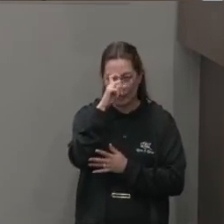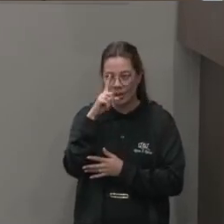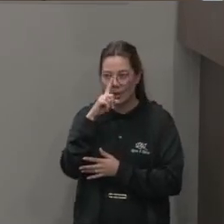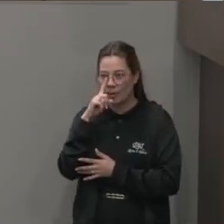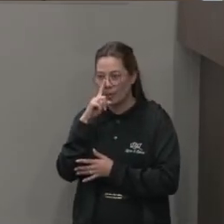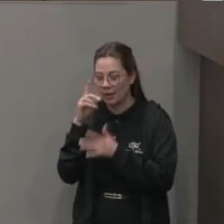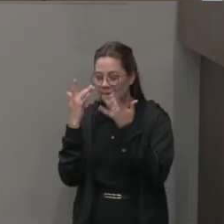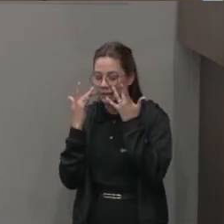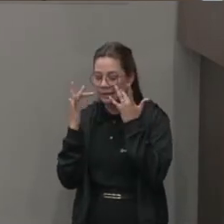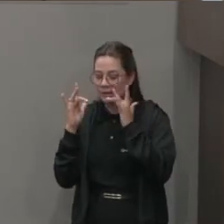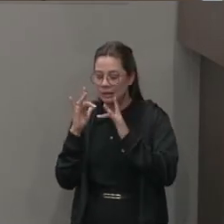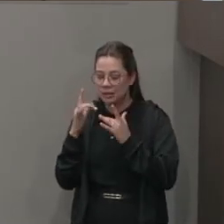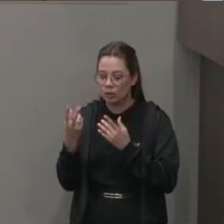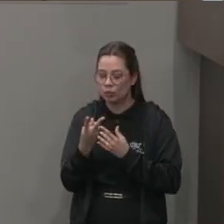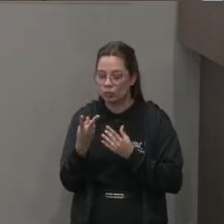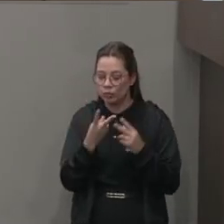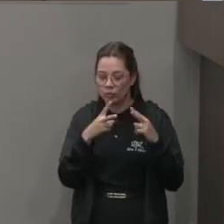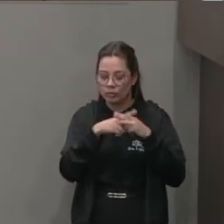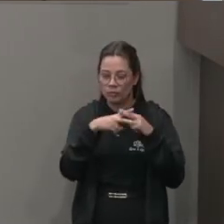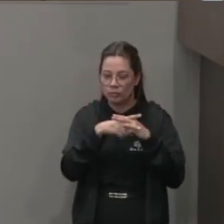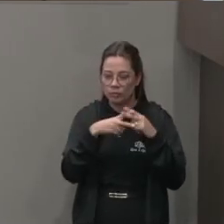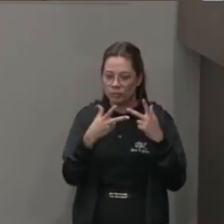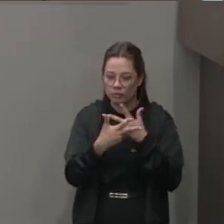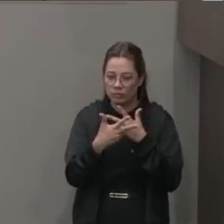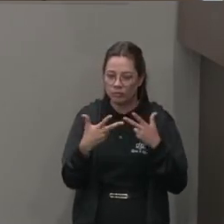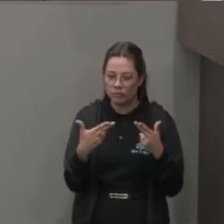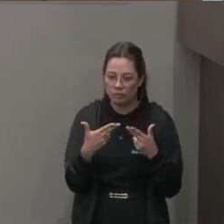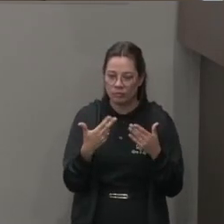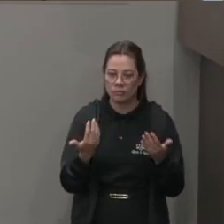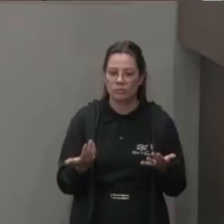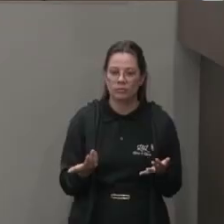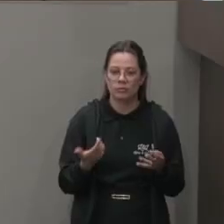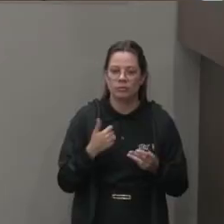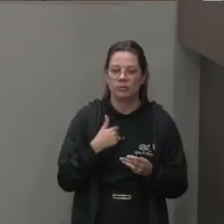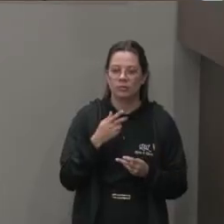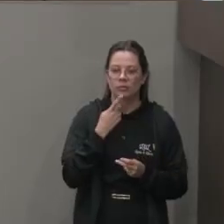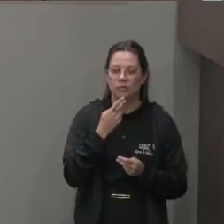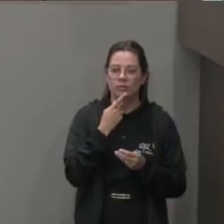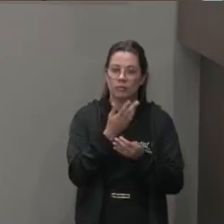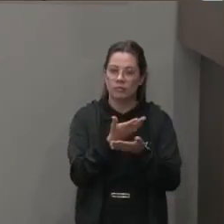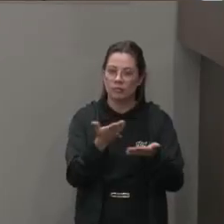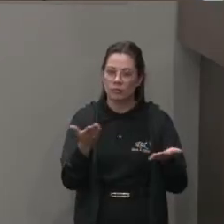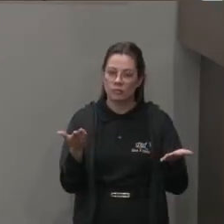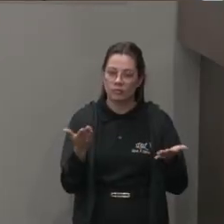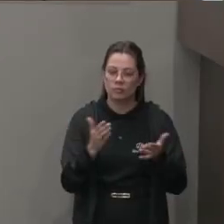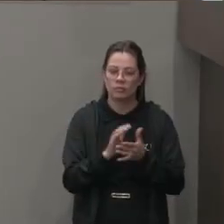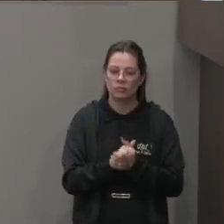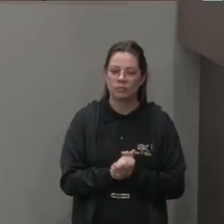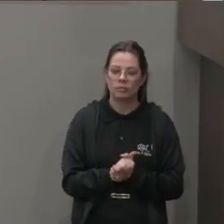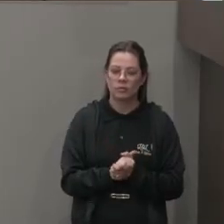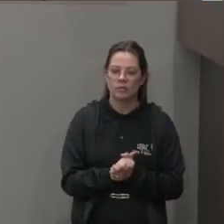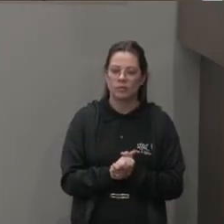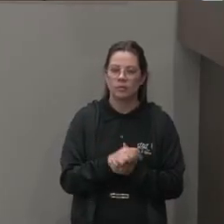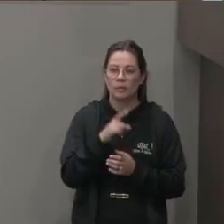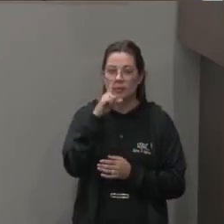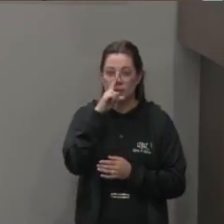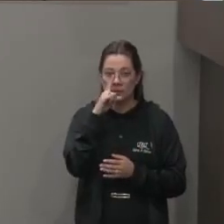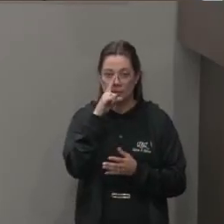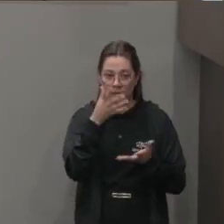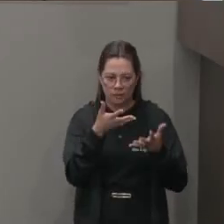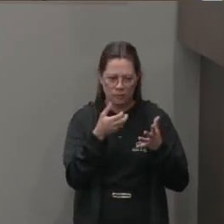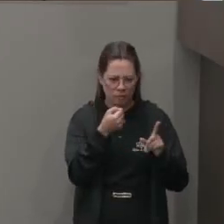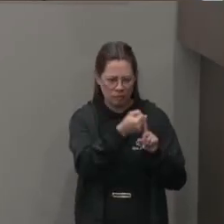tinha ficado sabendo, enfim. E aí eu vou dizer para vocês que aquela mãe queria agredir